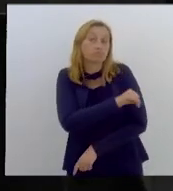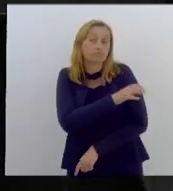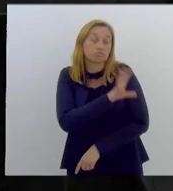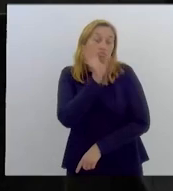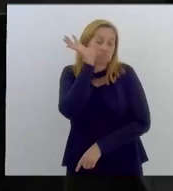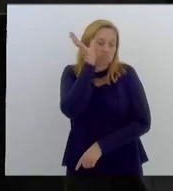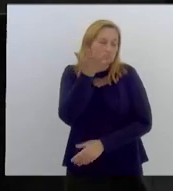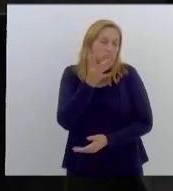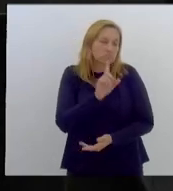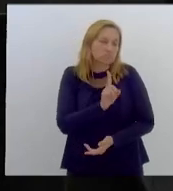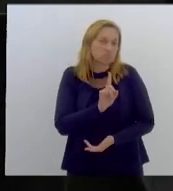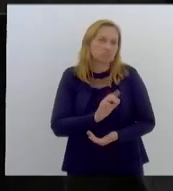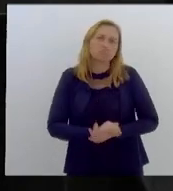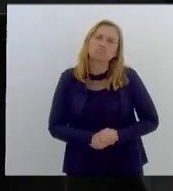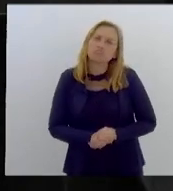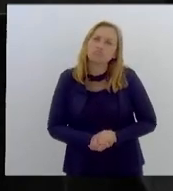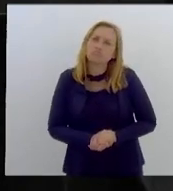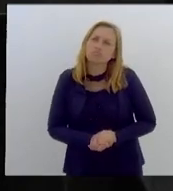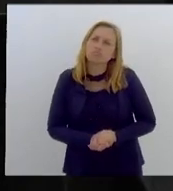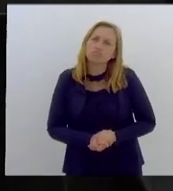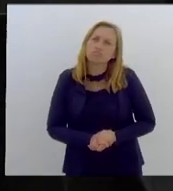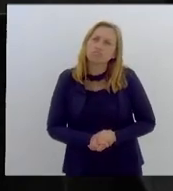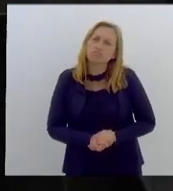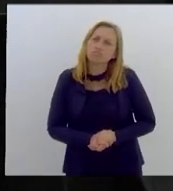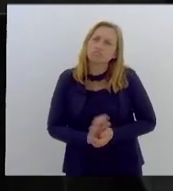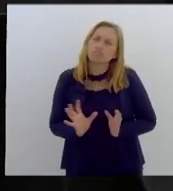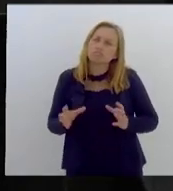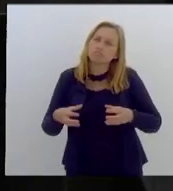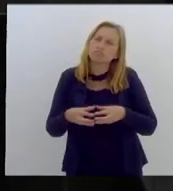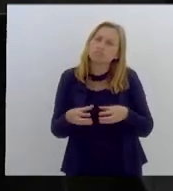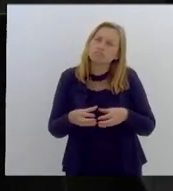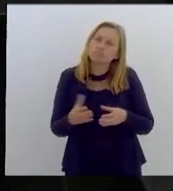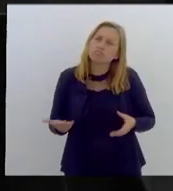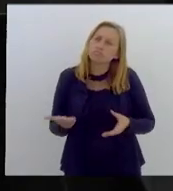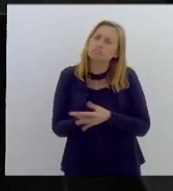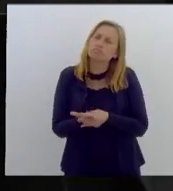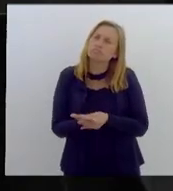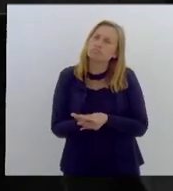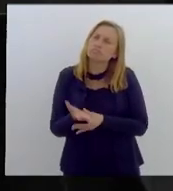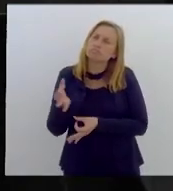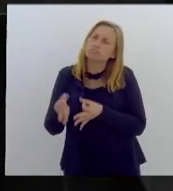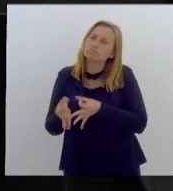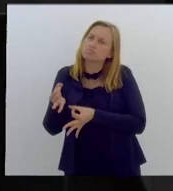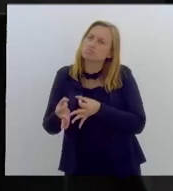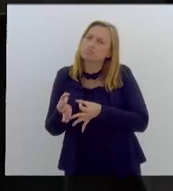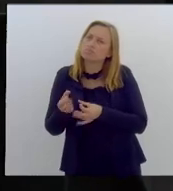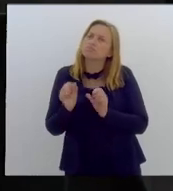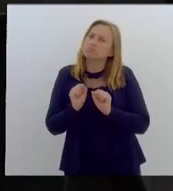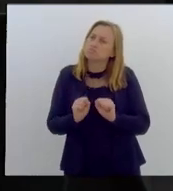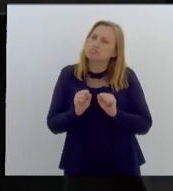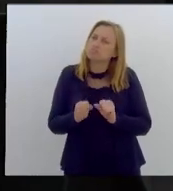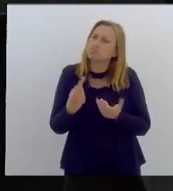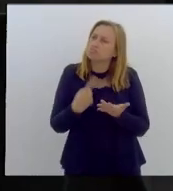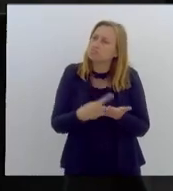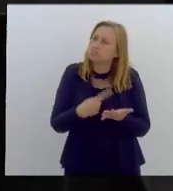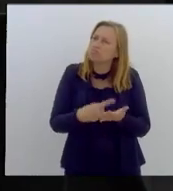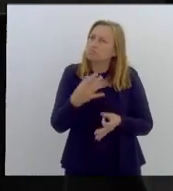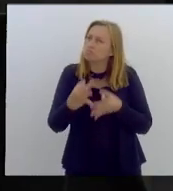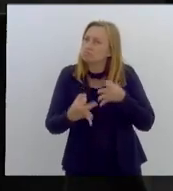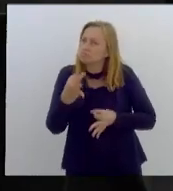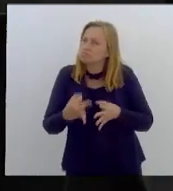isso? Inclusive, mediante o conjunto de ações que estão sendo movidas na Justiça, poderia fechar um acordo